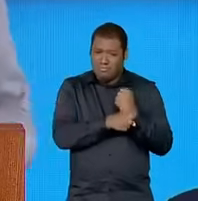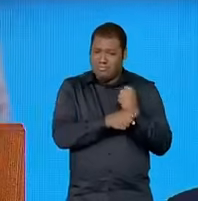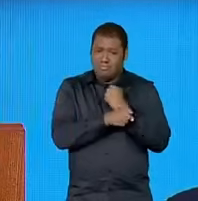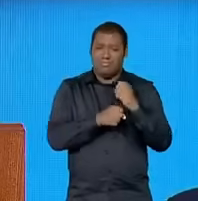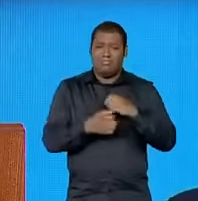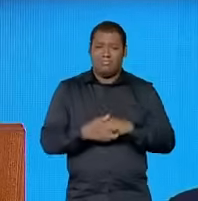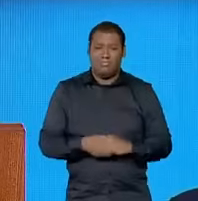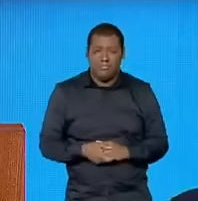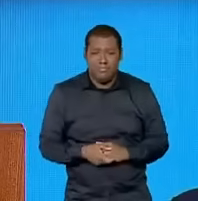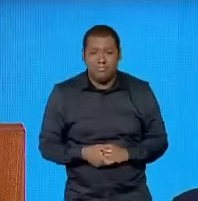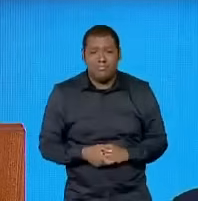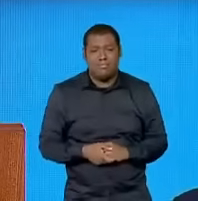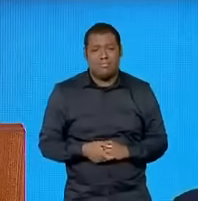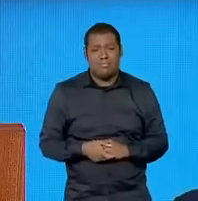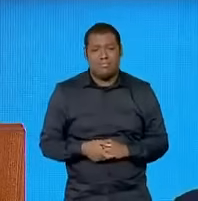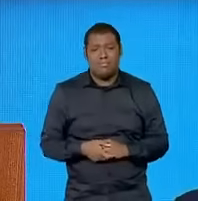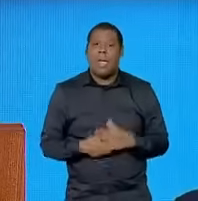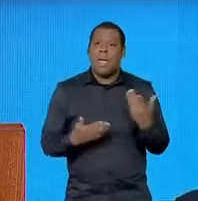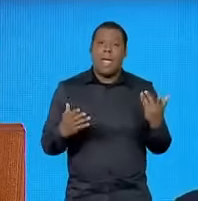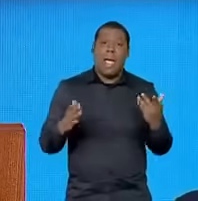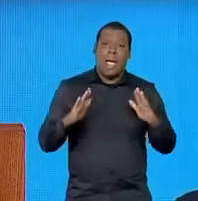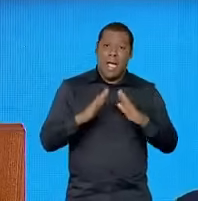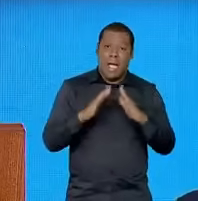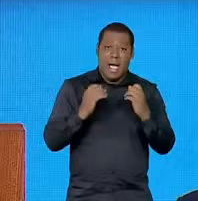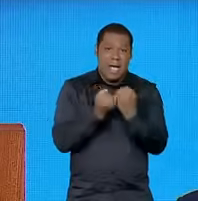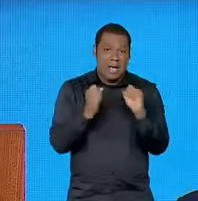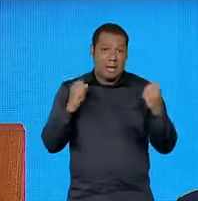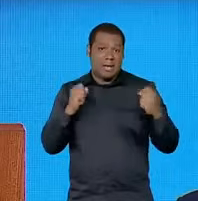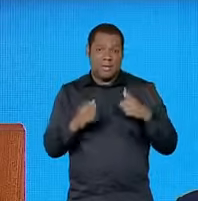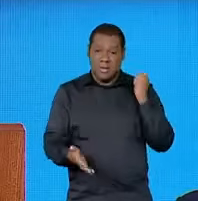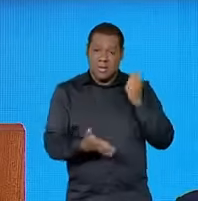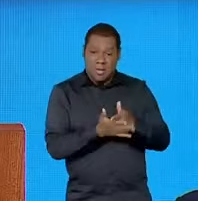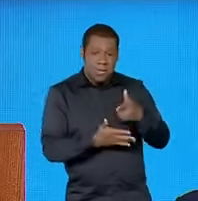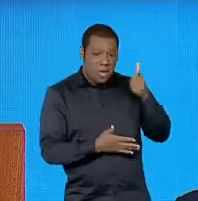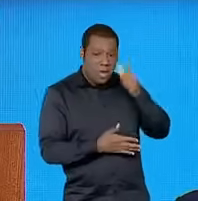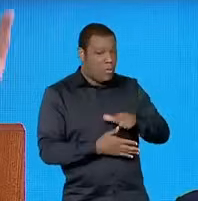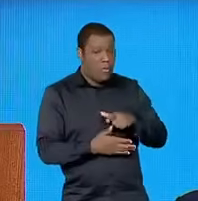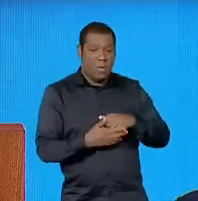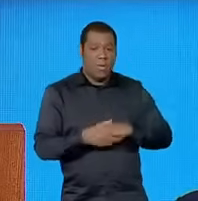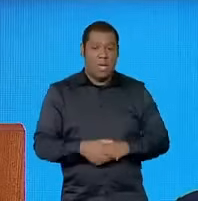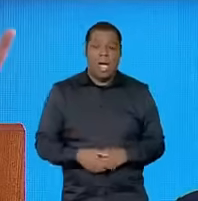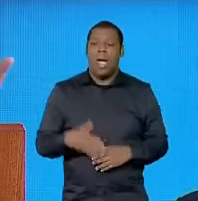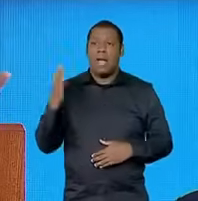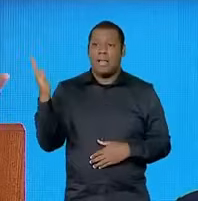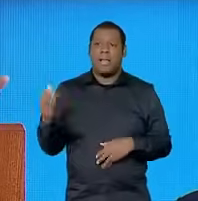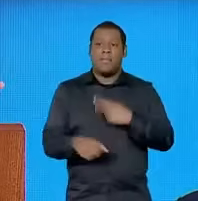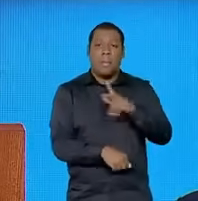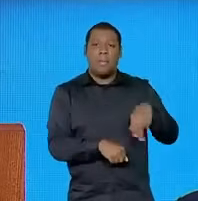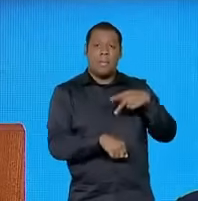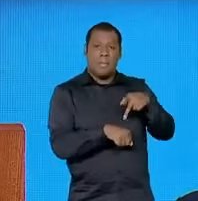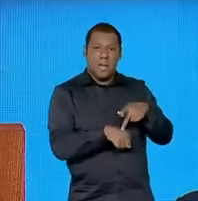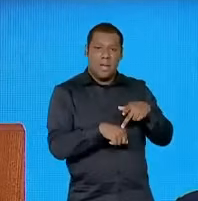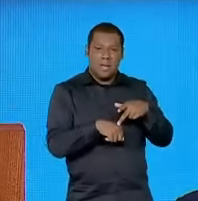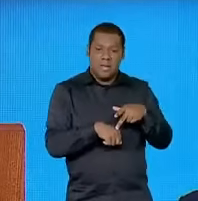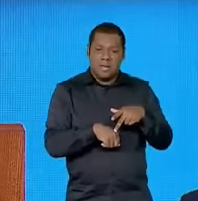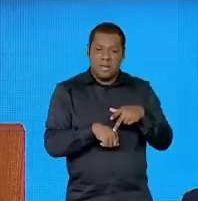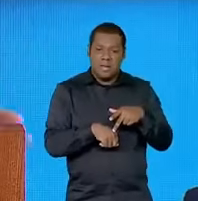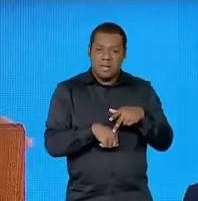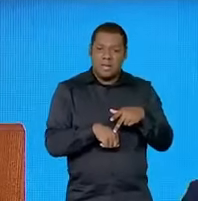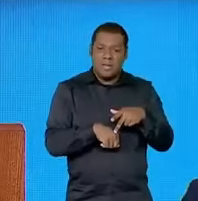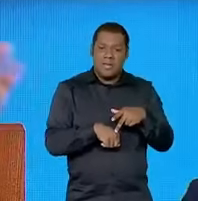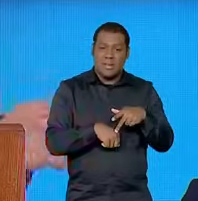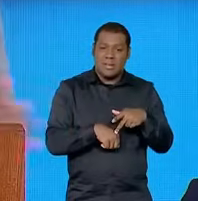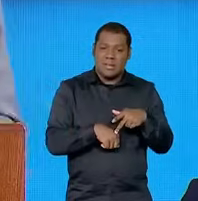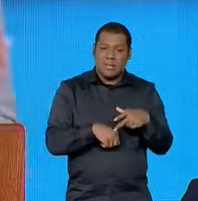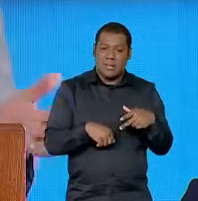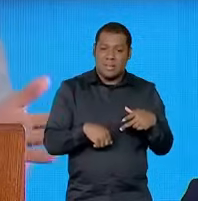E só vivi assim porque eu não podia ter maior. Aí, quando foi um tempo, eu ganhei um prêmio na Áustria de uma fundação que me deu um prêmio. Nem